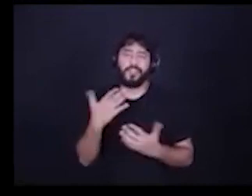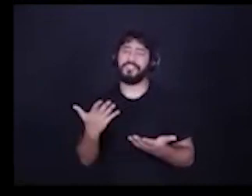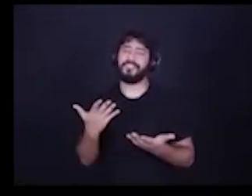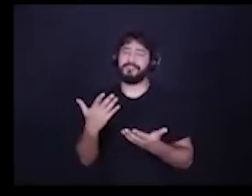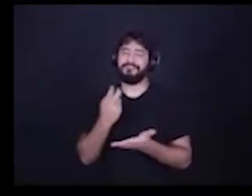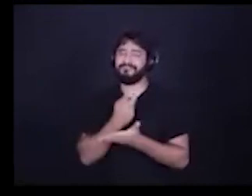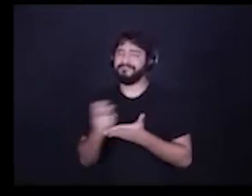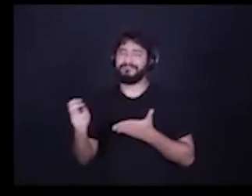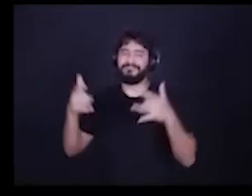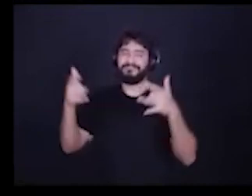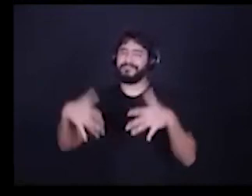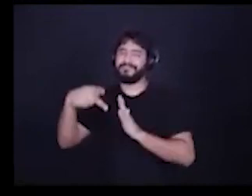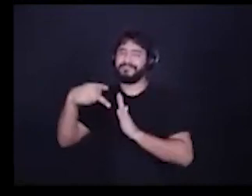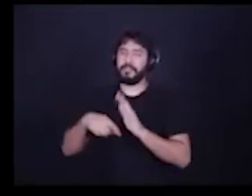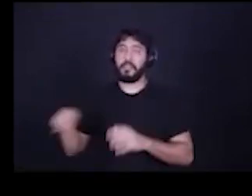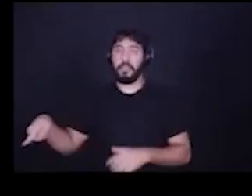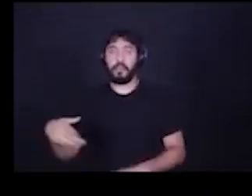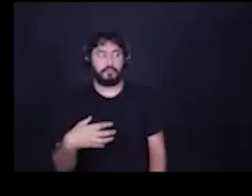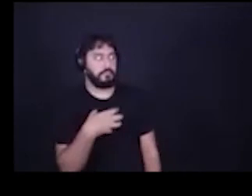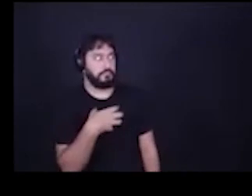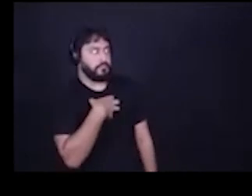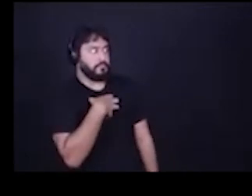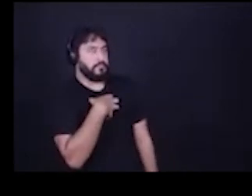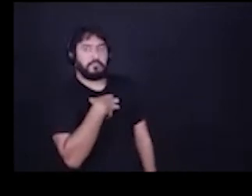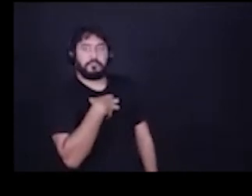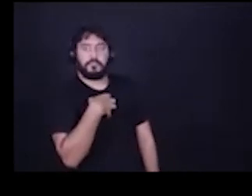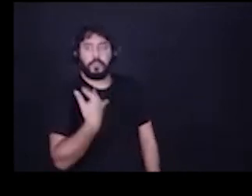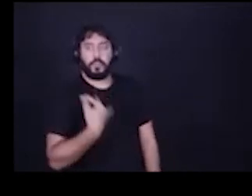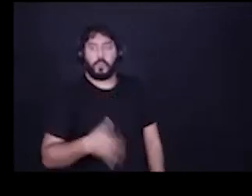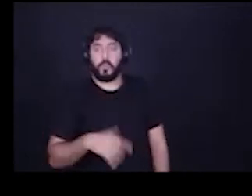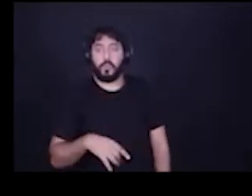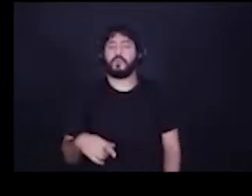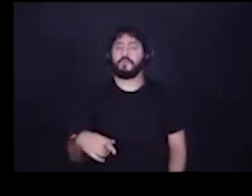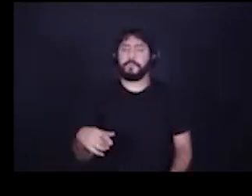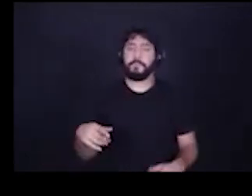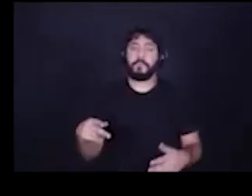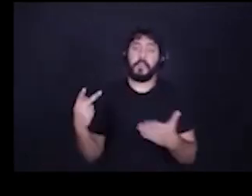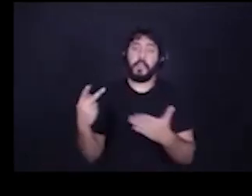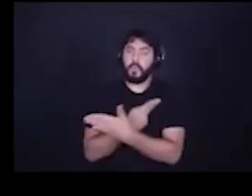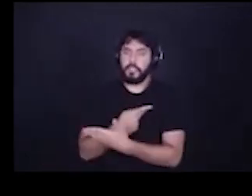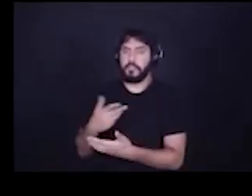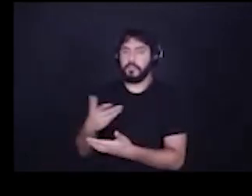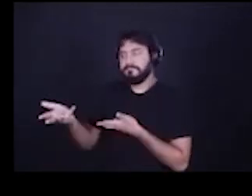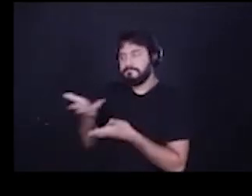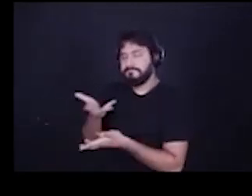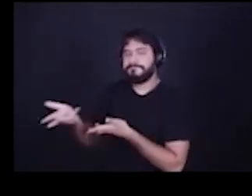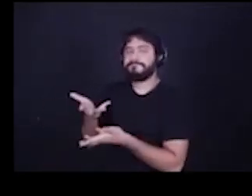Isso pegou o curador bastante de surpresa, e aí, a partir daí, teve um ponto de flexão muito grande na conversa.